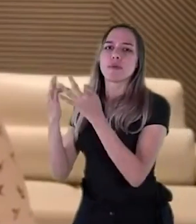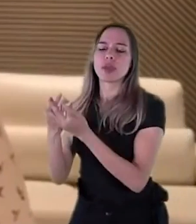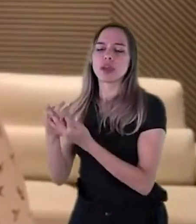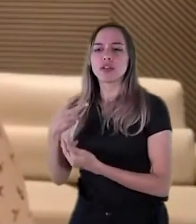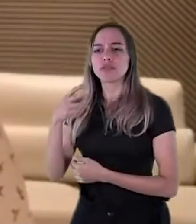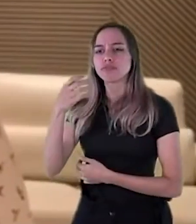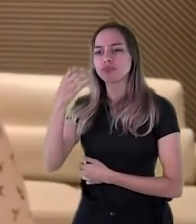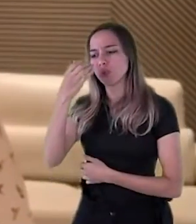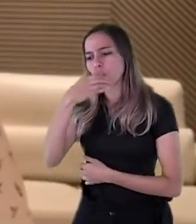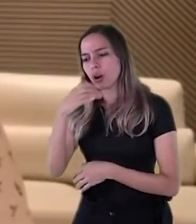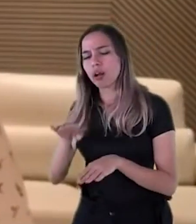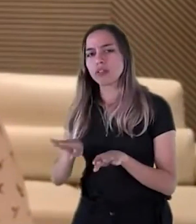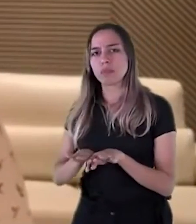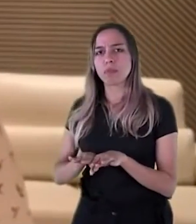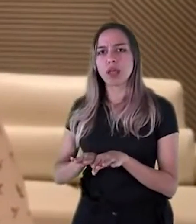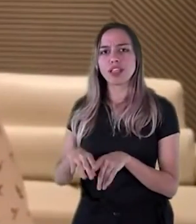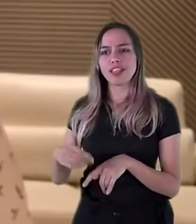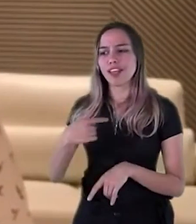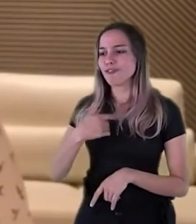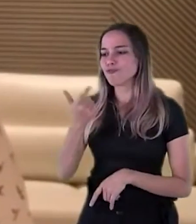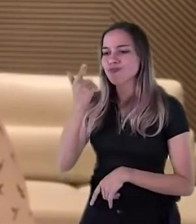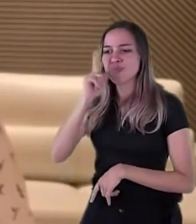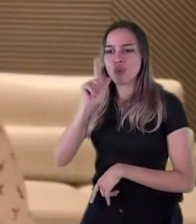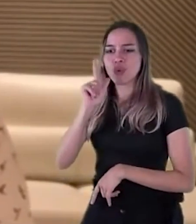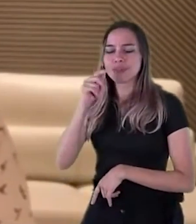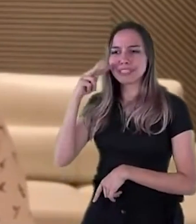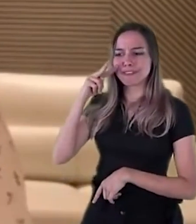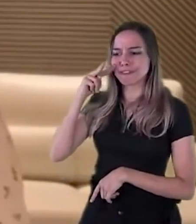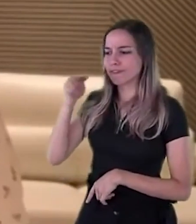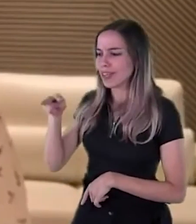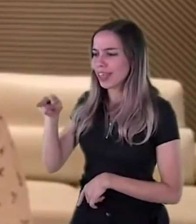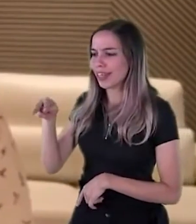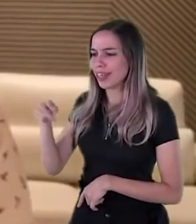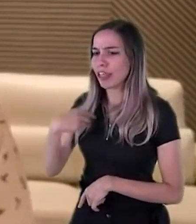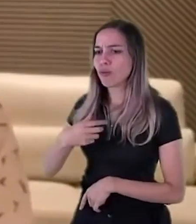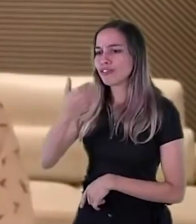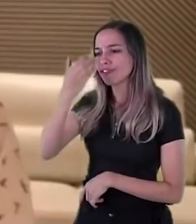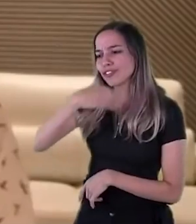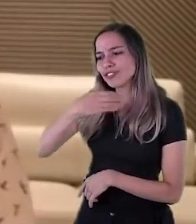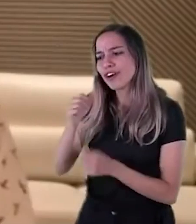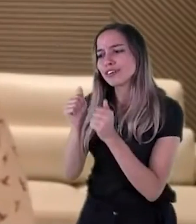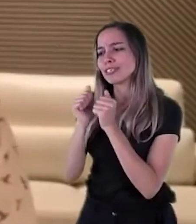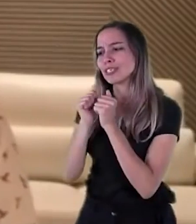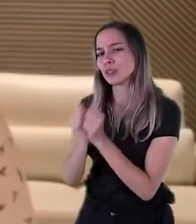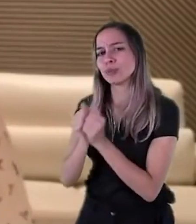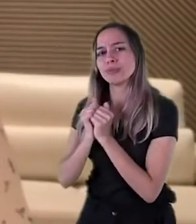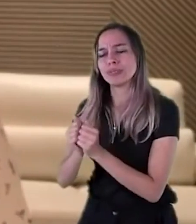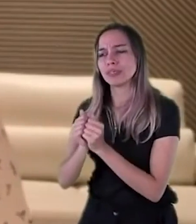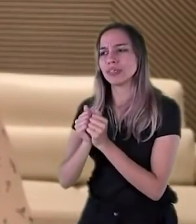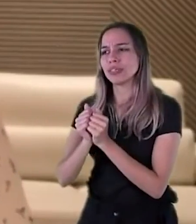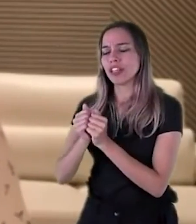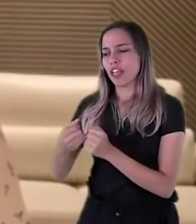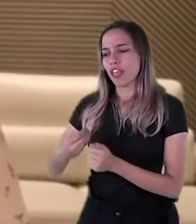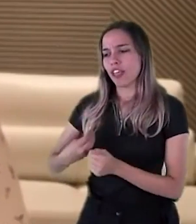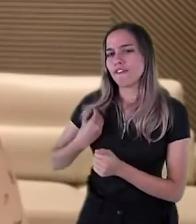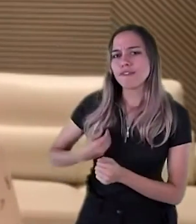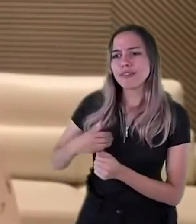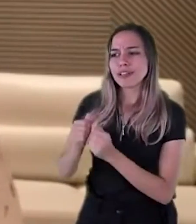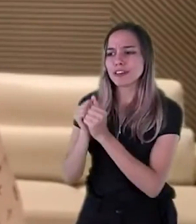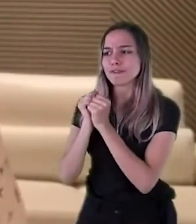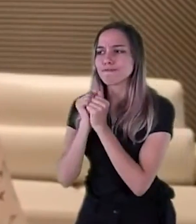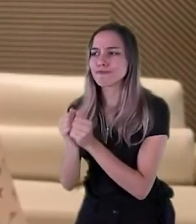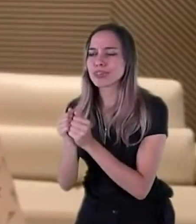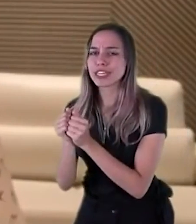consigo ficar como espectador. Eu choro junto, eu vivo junto. E eu acho que é por isso que eu me